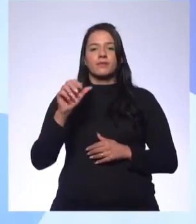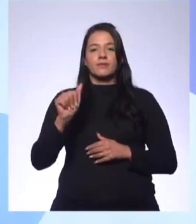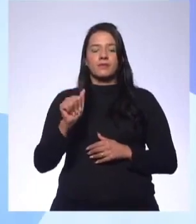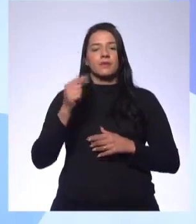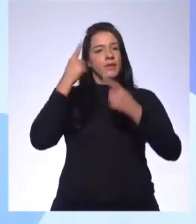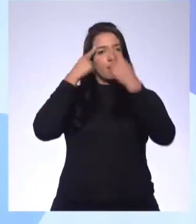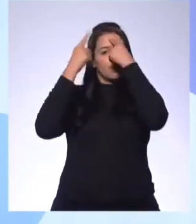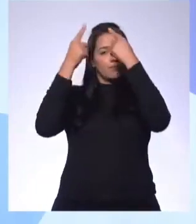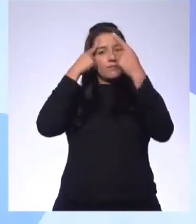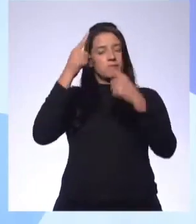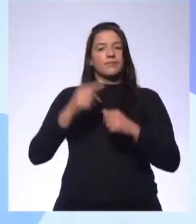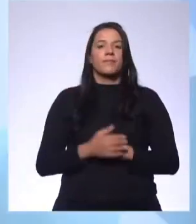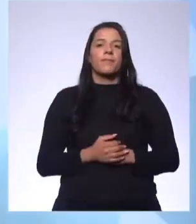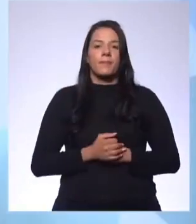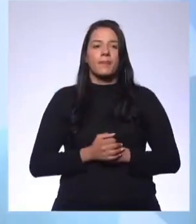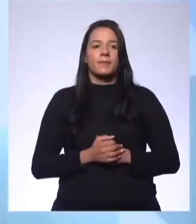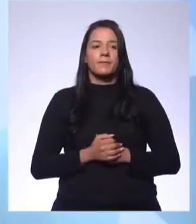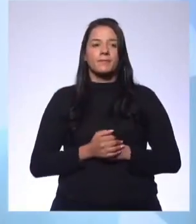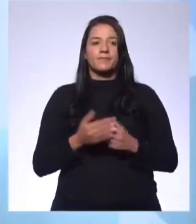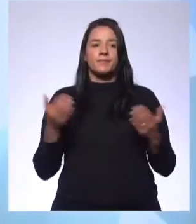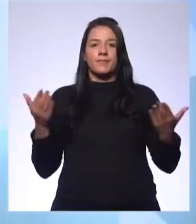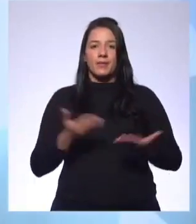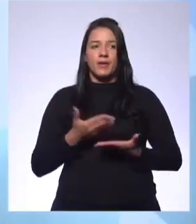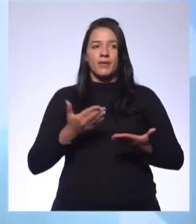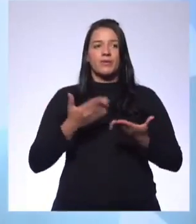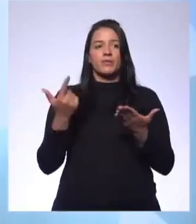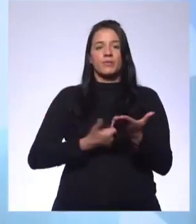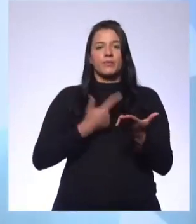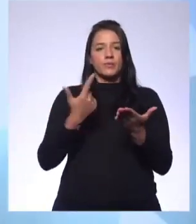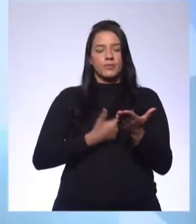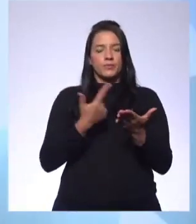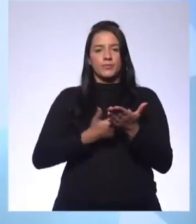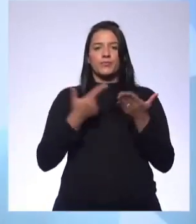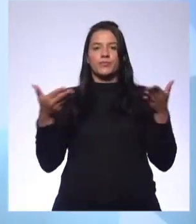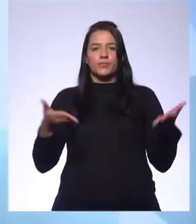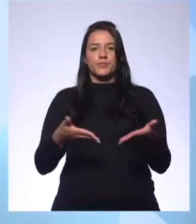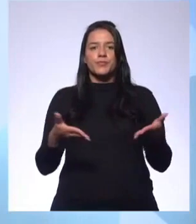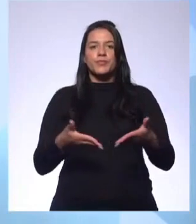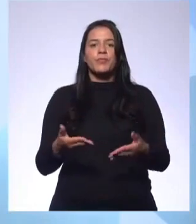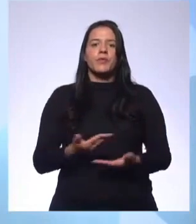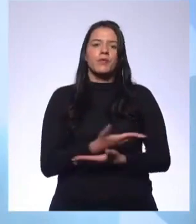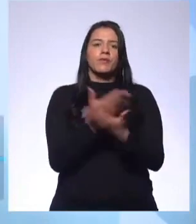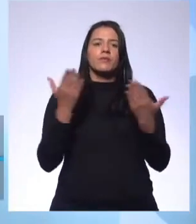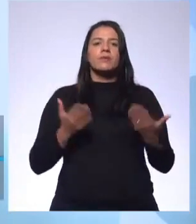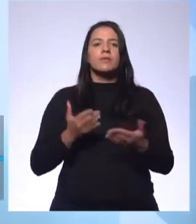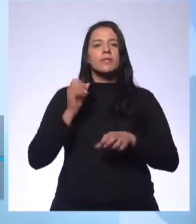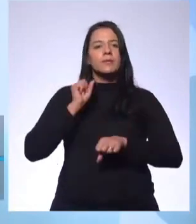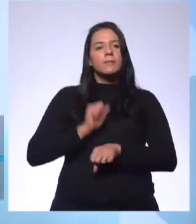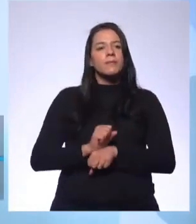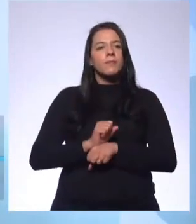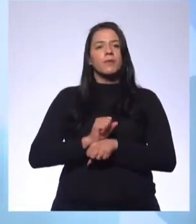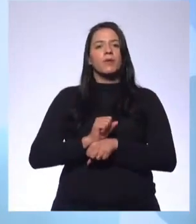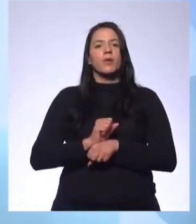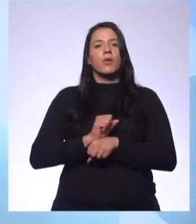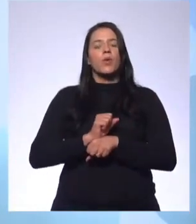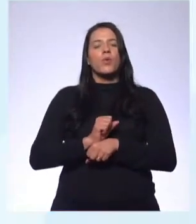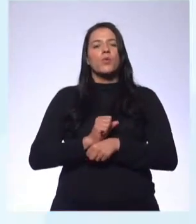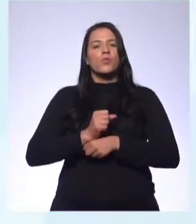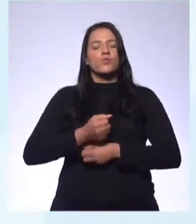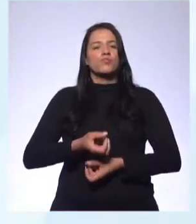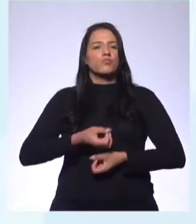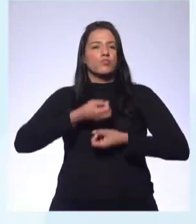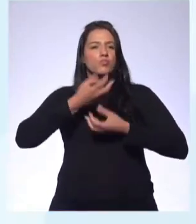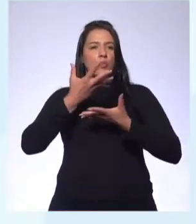Ideias. Valeu. Agora nós vamos para o livro de hoje. O que esperar de um conto com o título